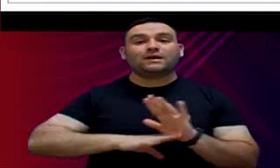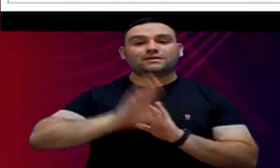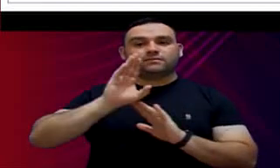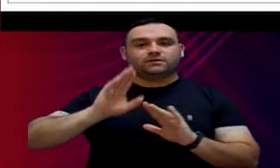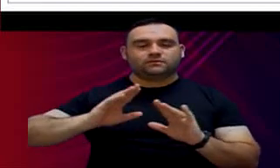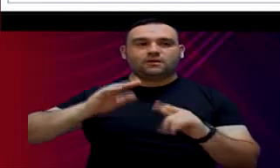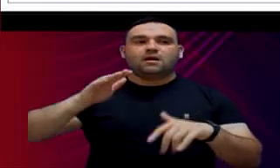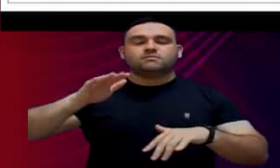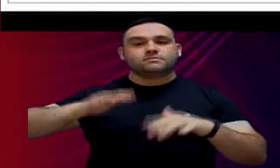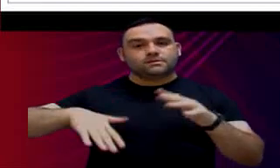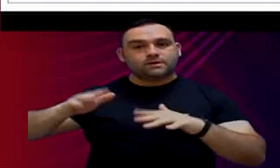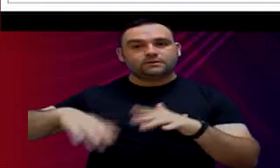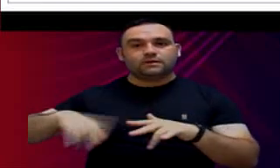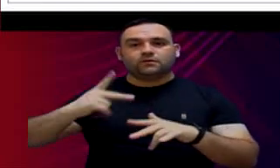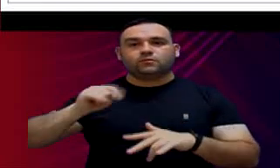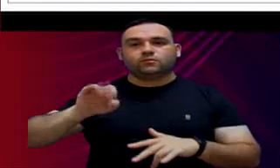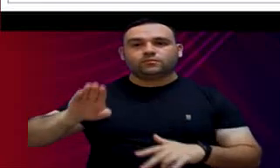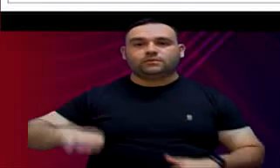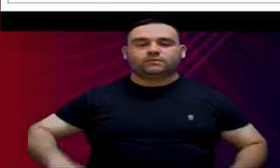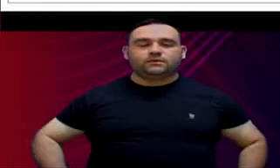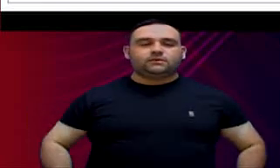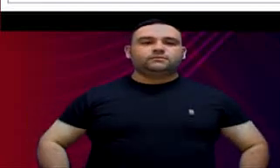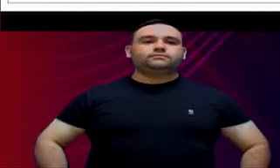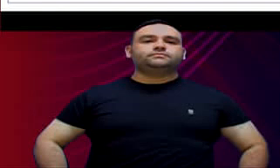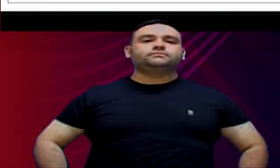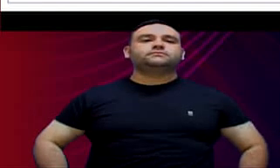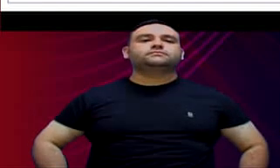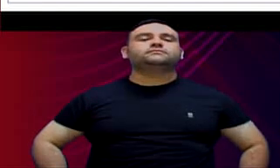conforme o PIB